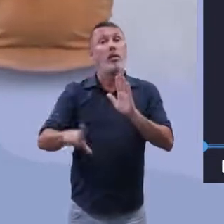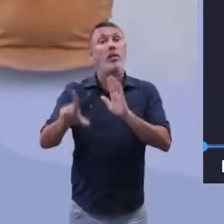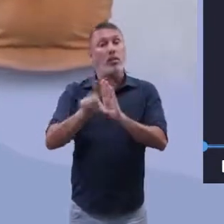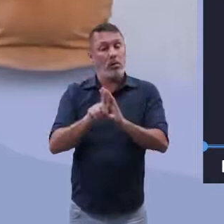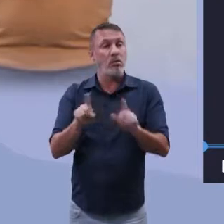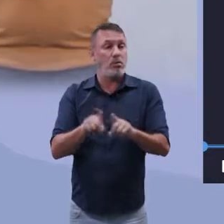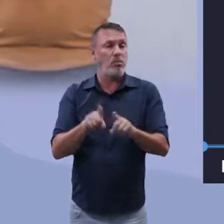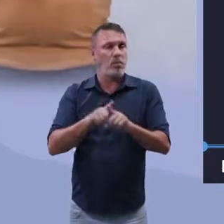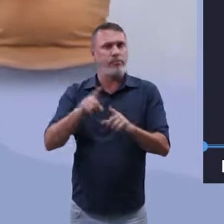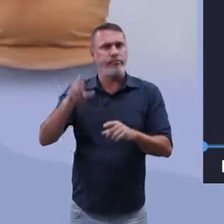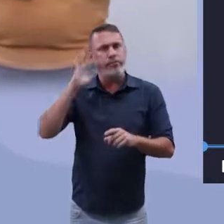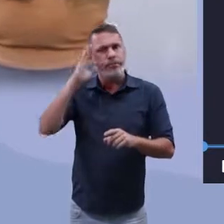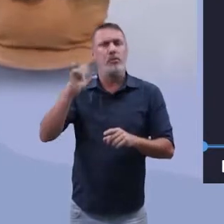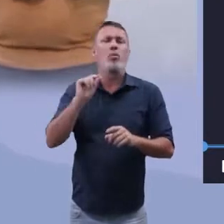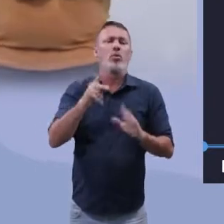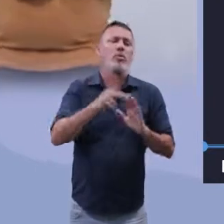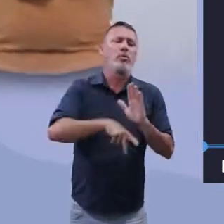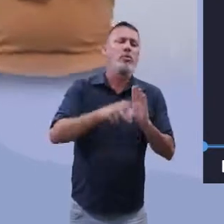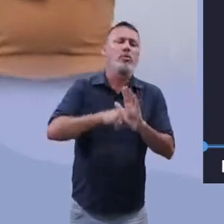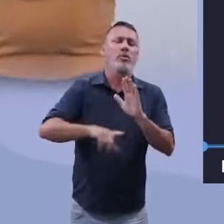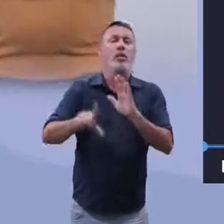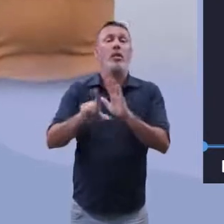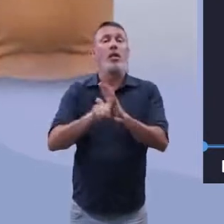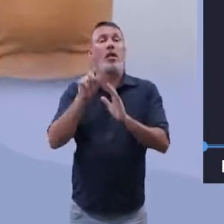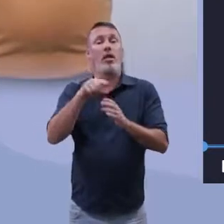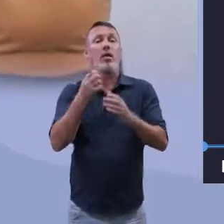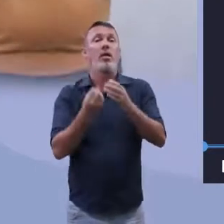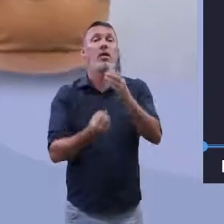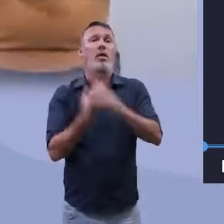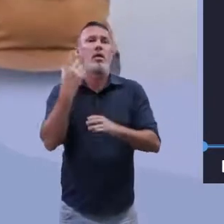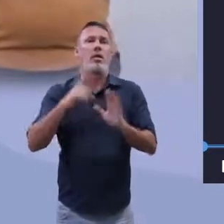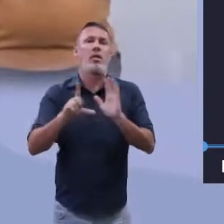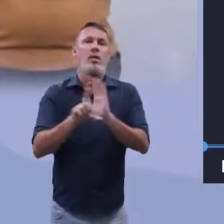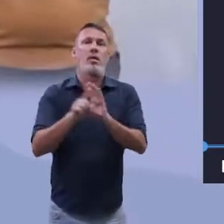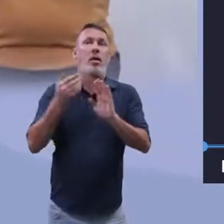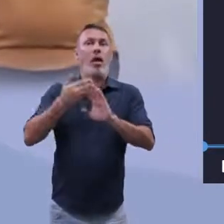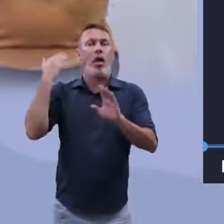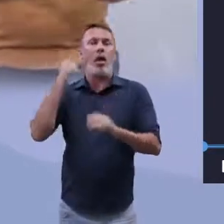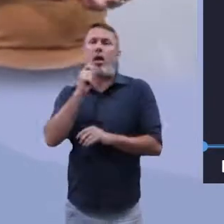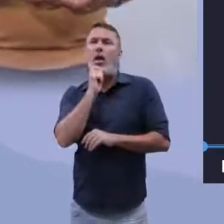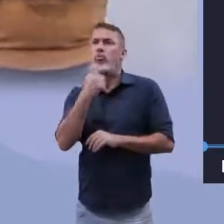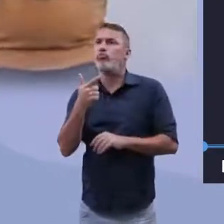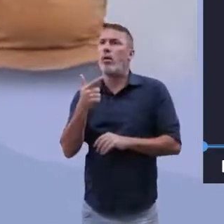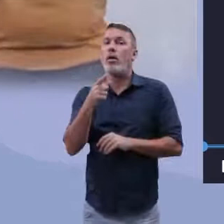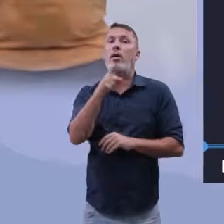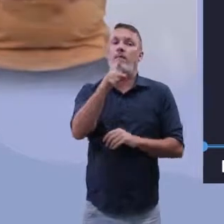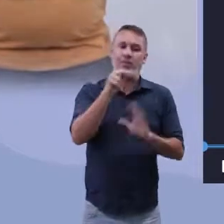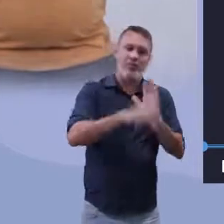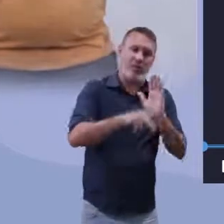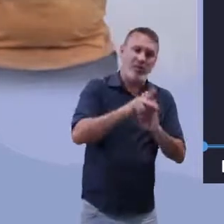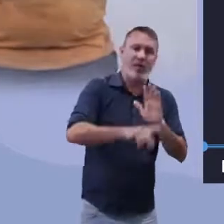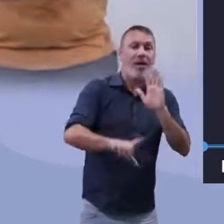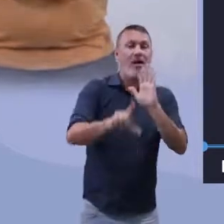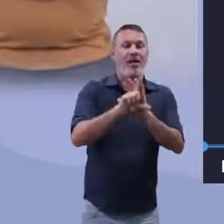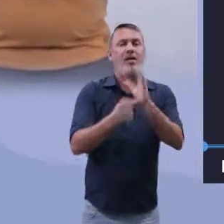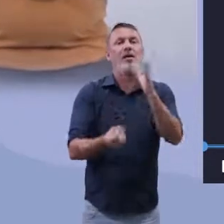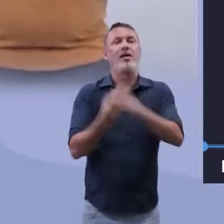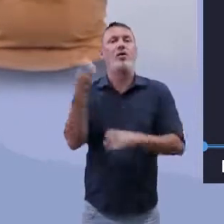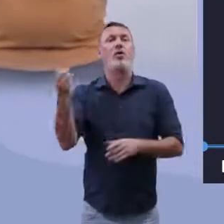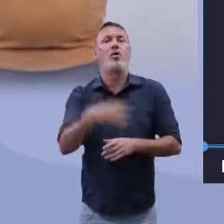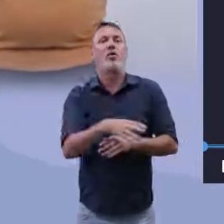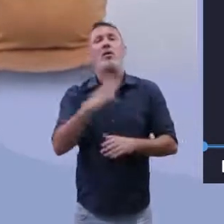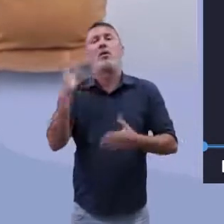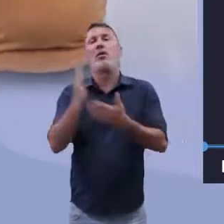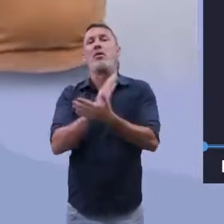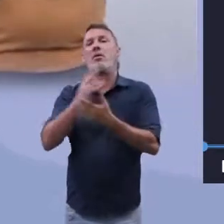lei também é algo fundamental. O que é um projeto de lei? Quando se cria uma lei que não está em vigor, não existe,